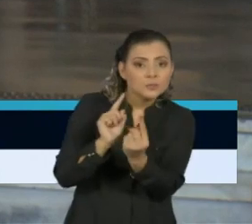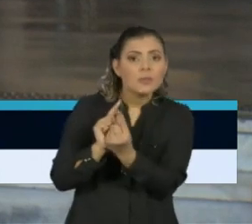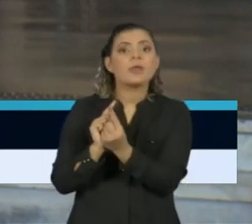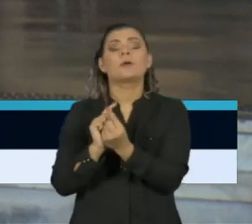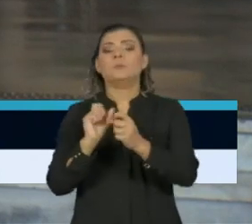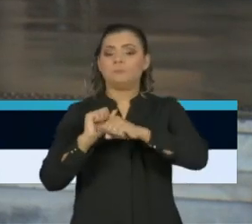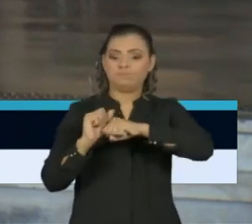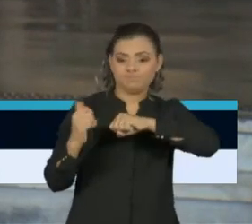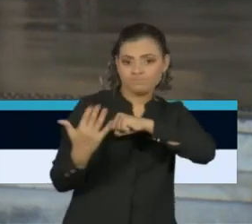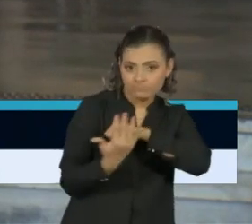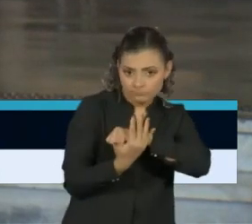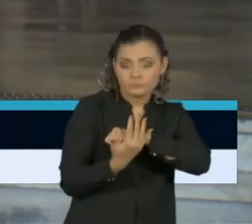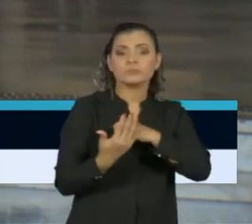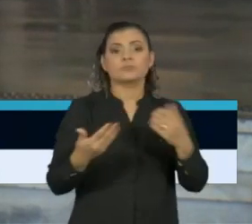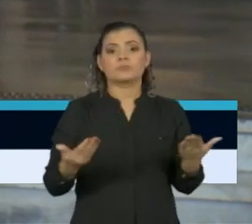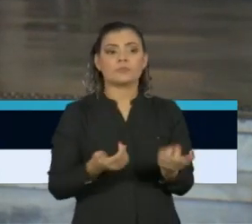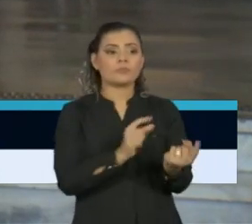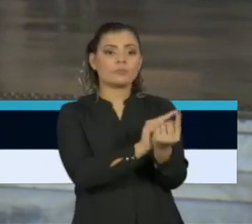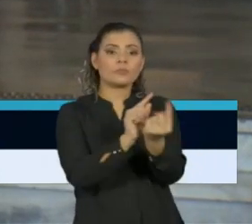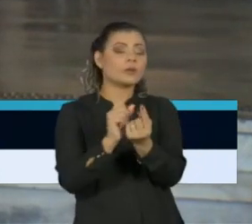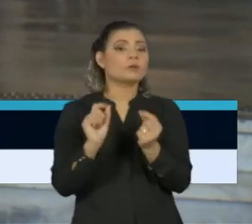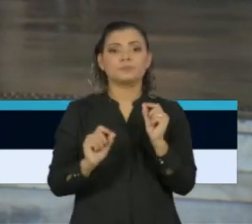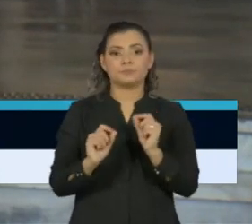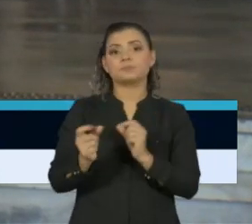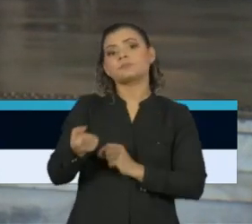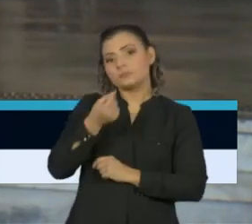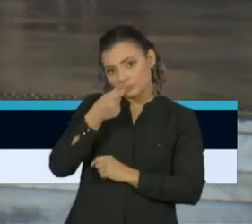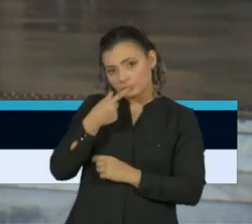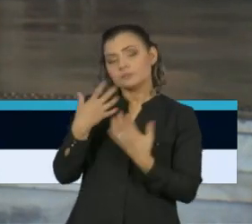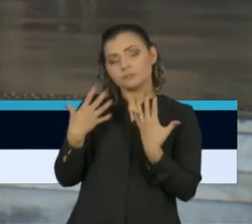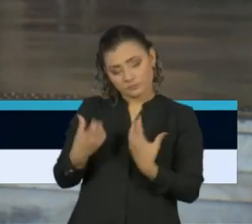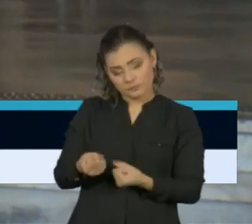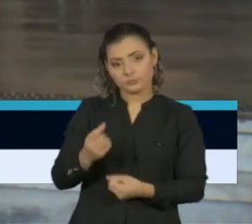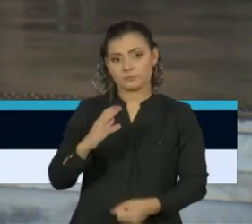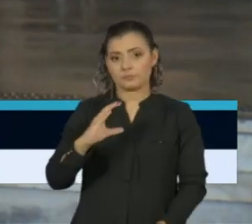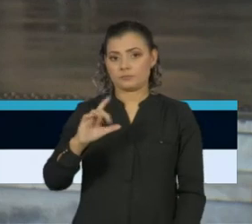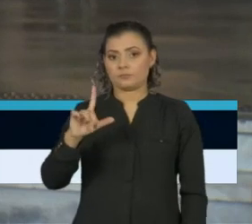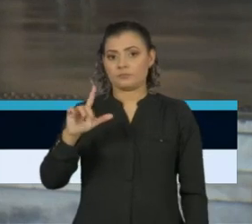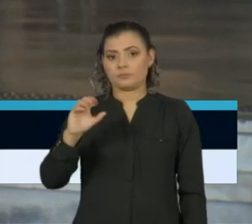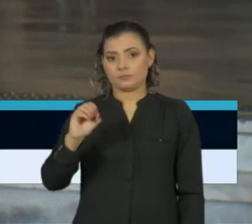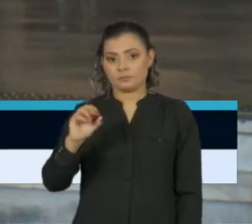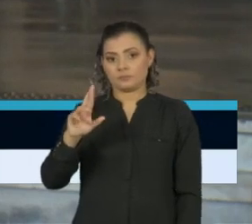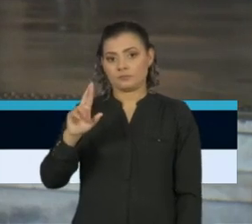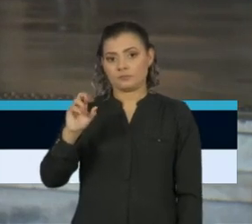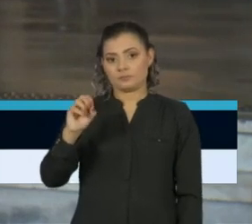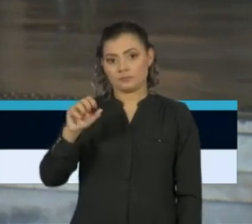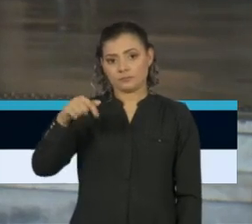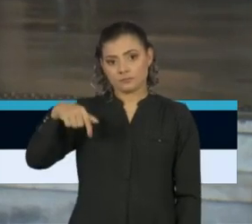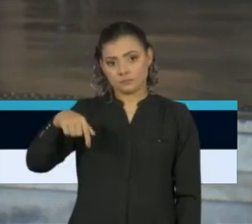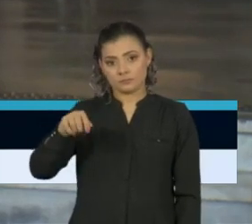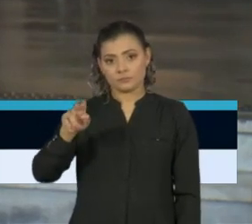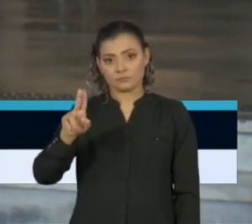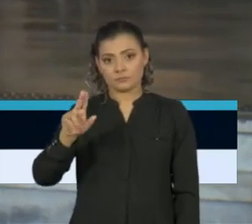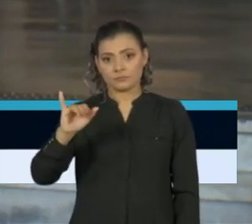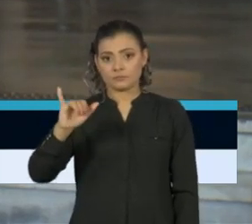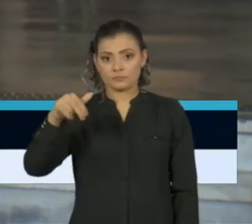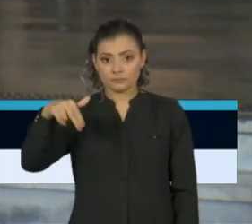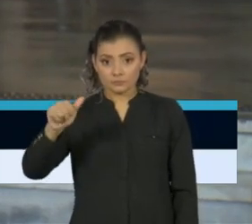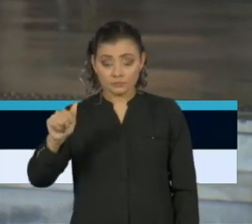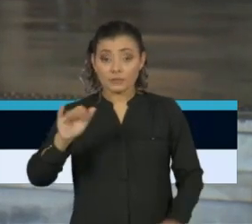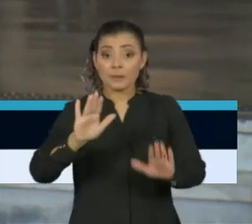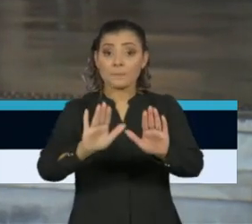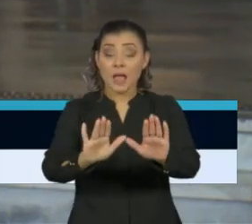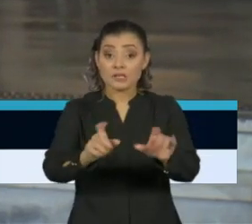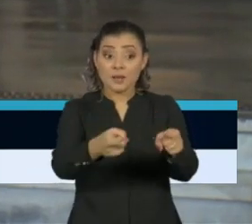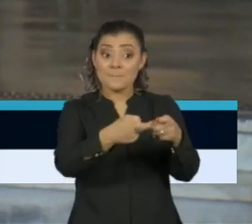a Covid-19 a cloroquina. Desde que haja prescrição